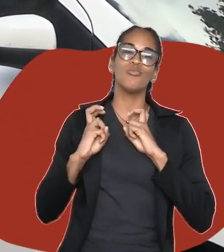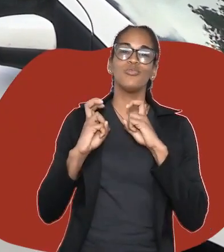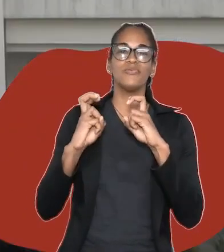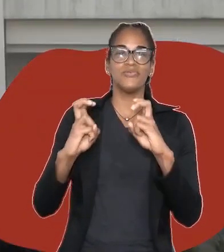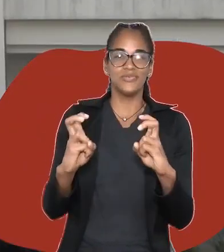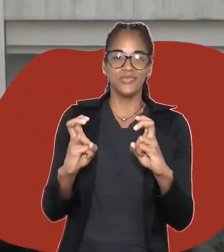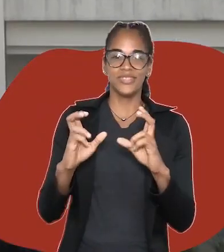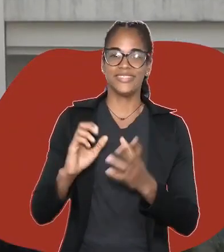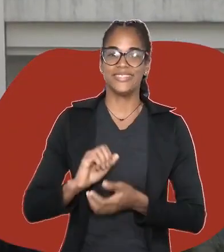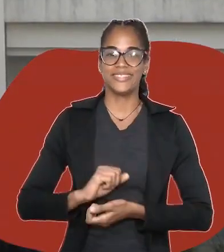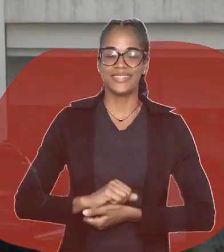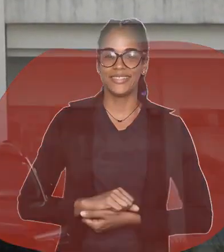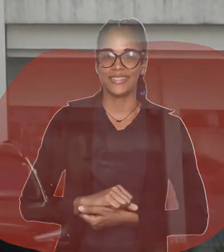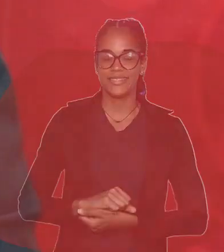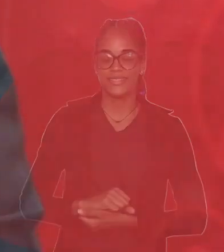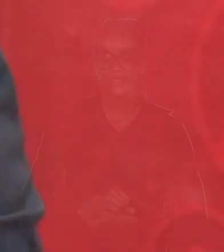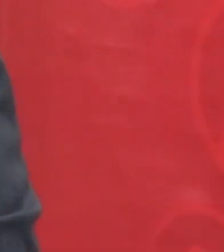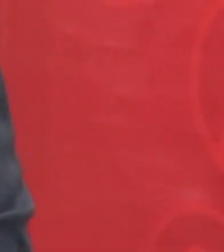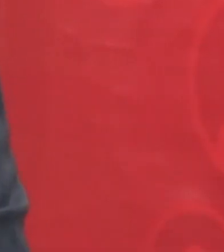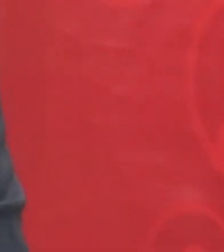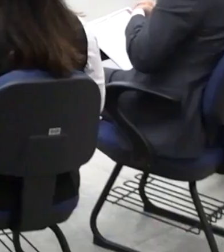Guararapes.